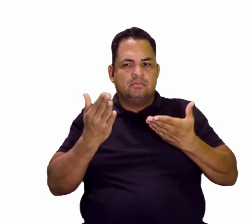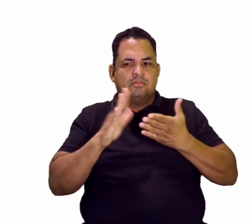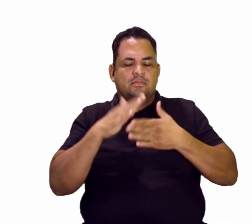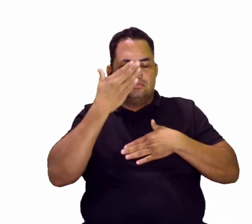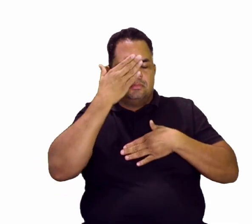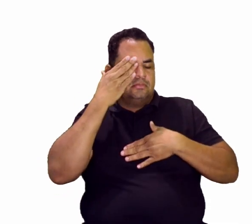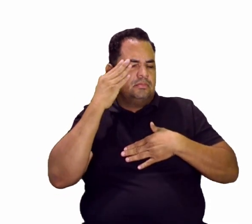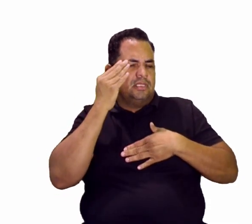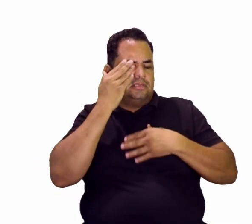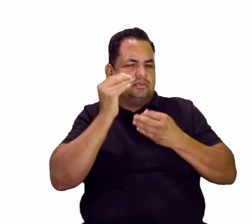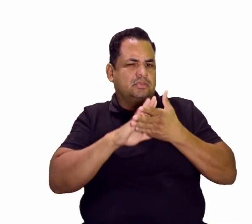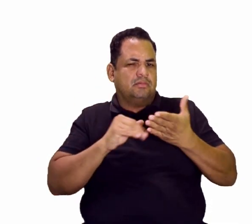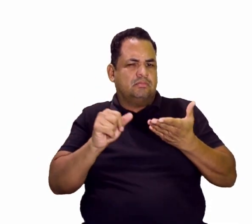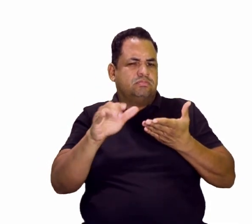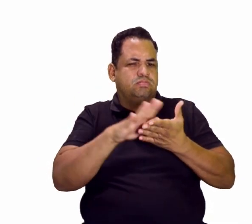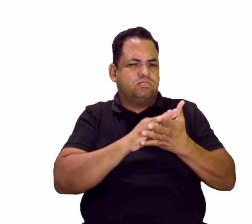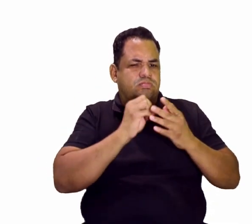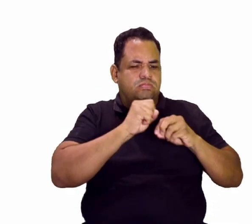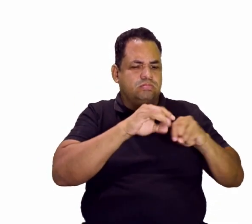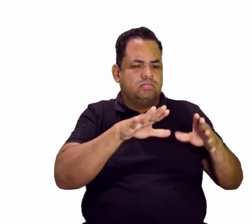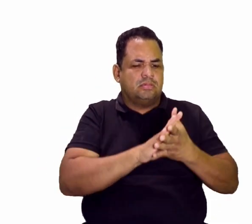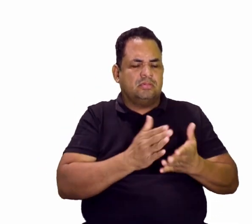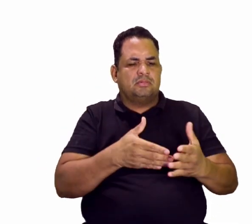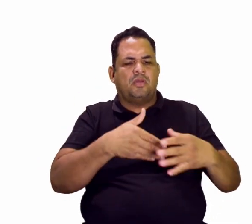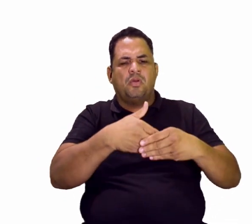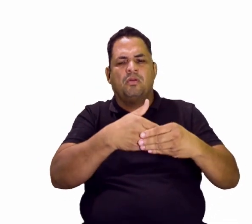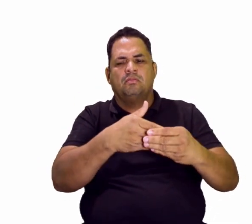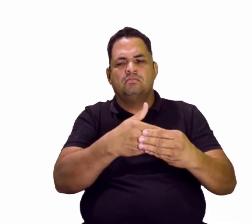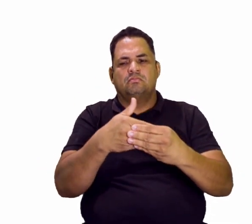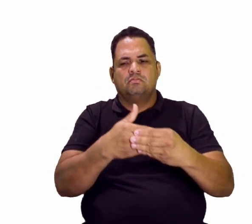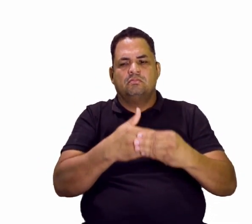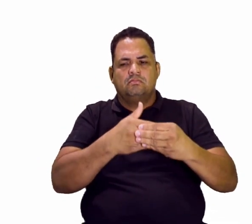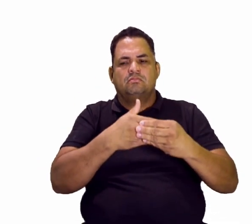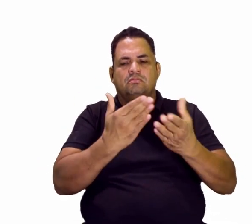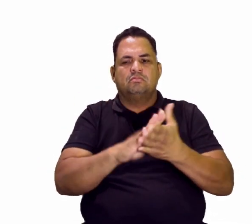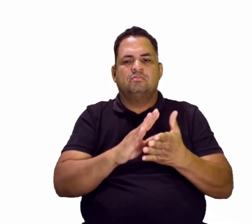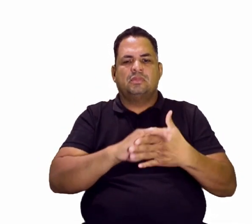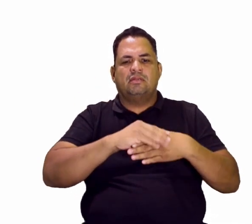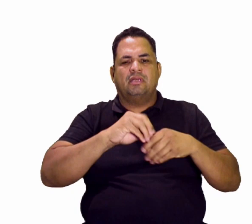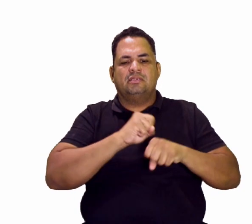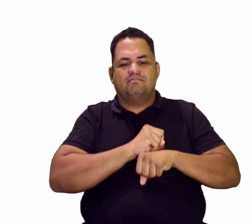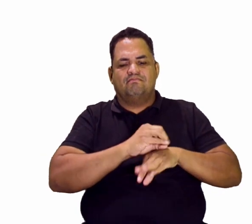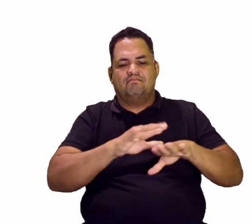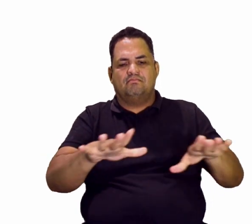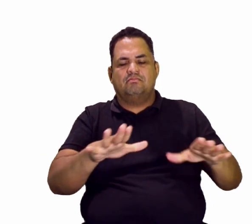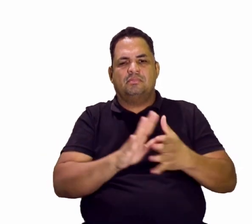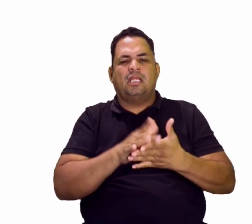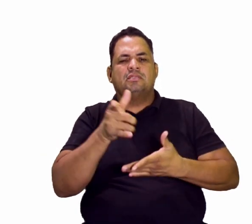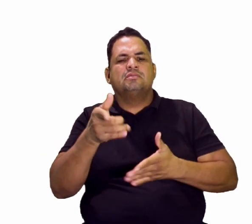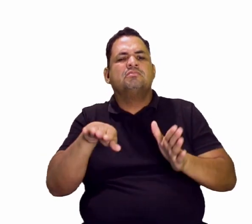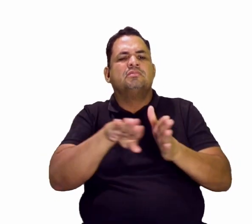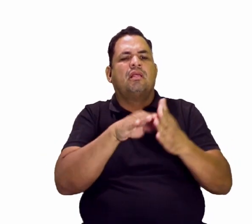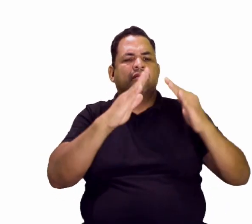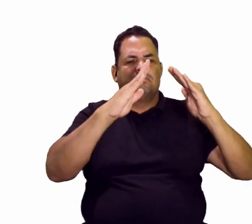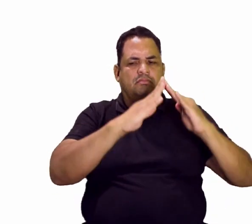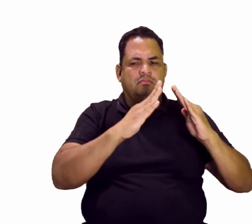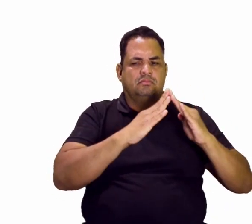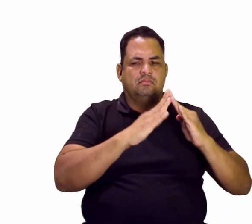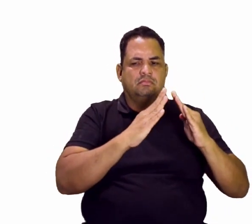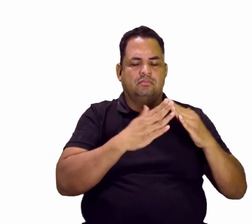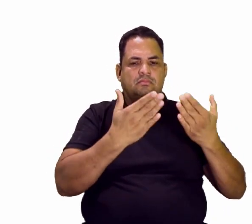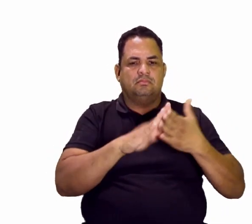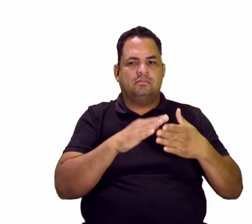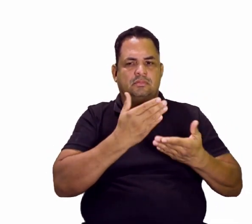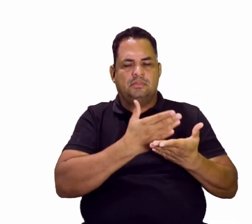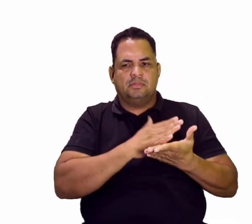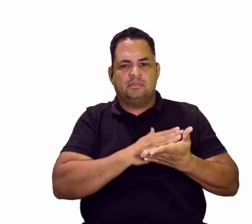mão nos olhos, já está conversando, ou se despede, toca, e aí isso vai contaminando. Aí quando você chega em casa, vai se agravando